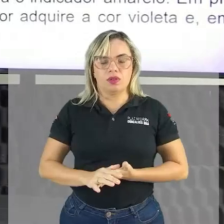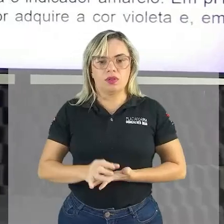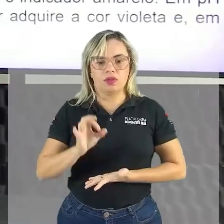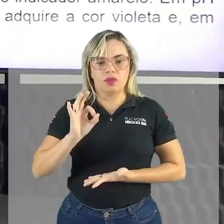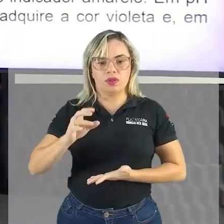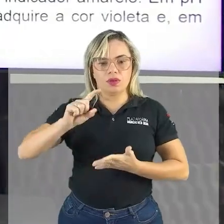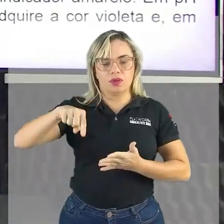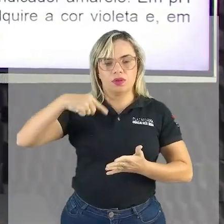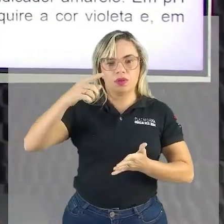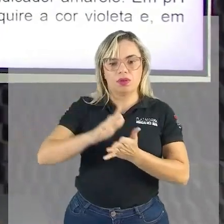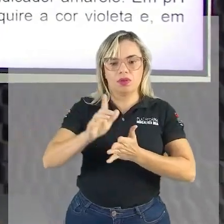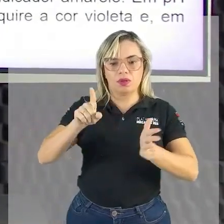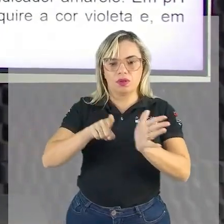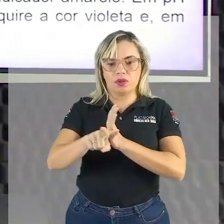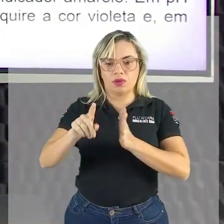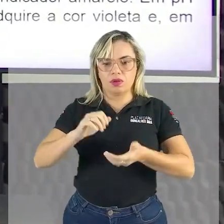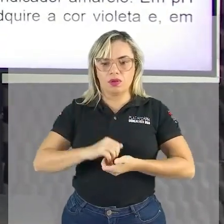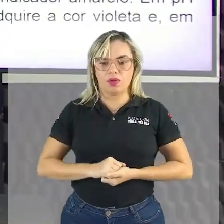Próxima.